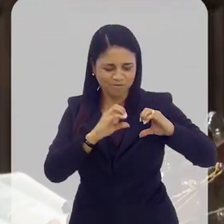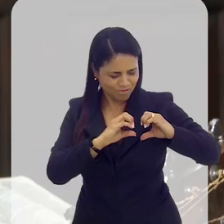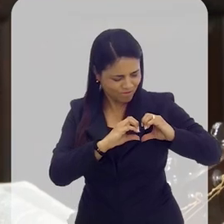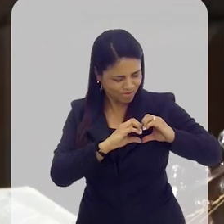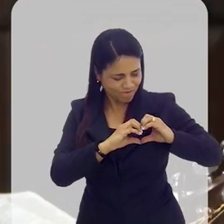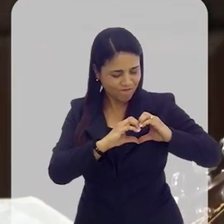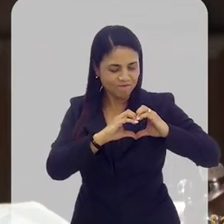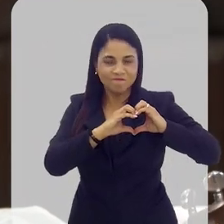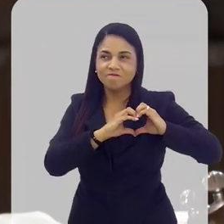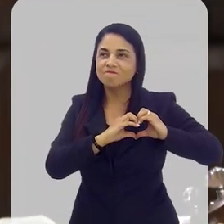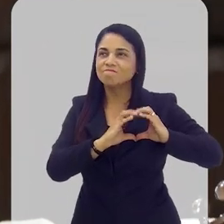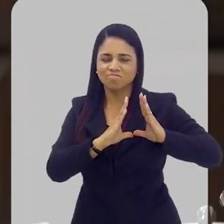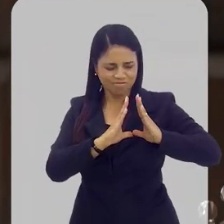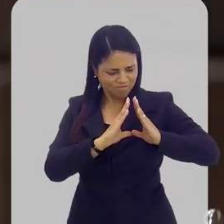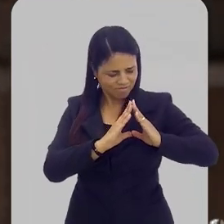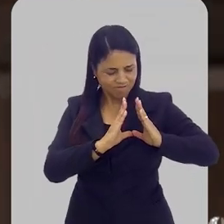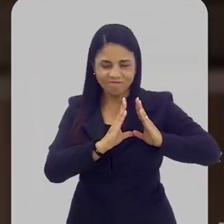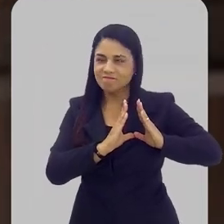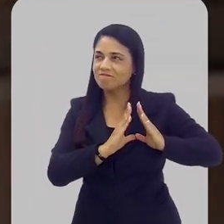é tua,